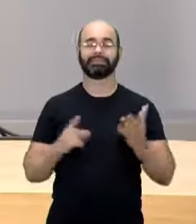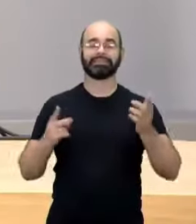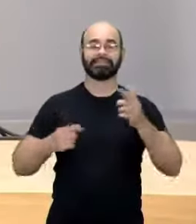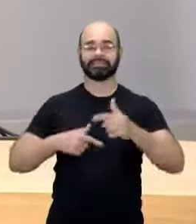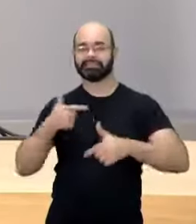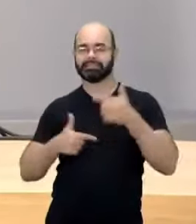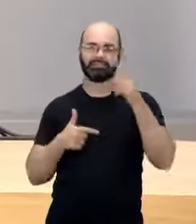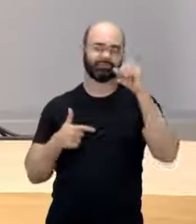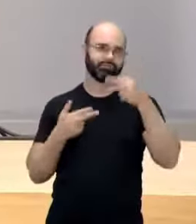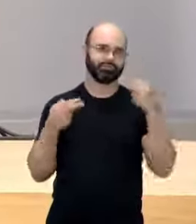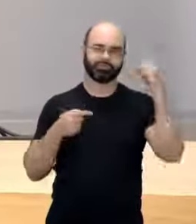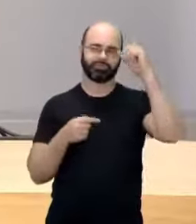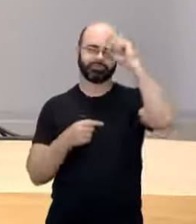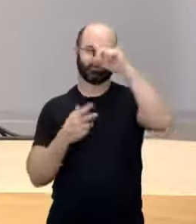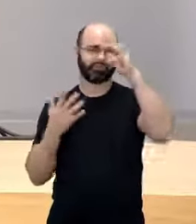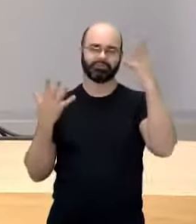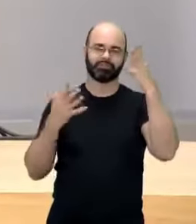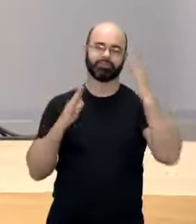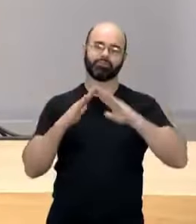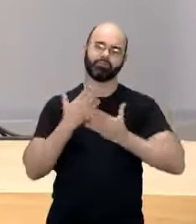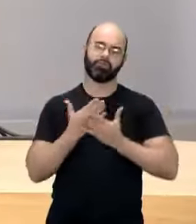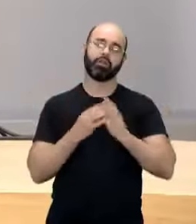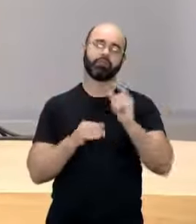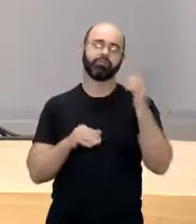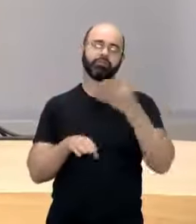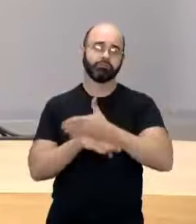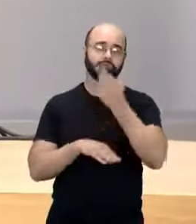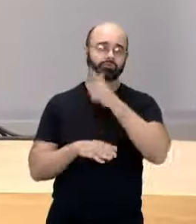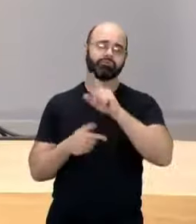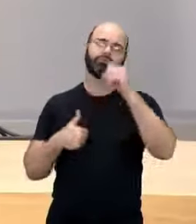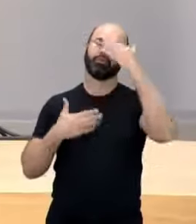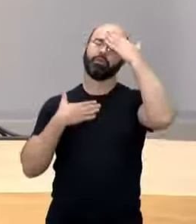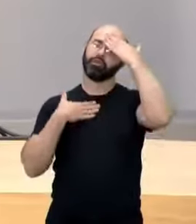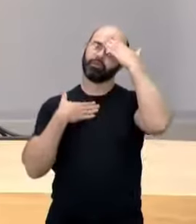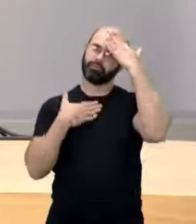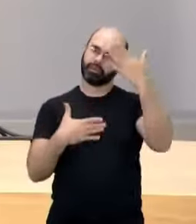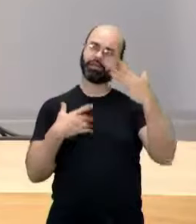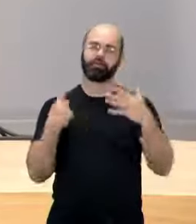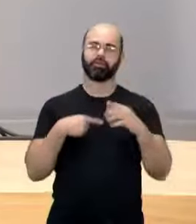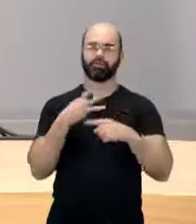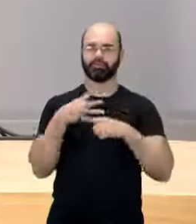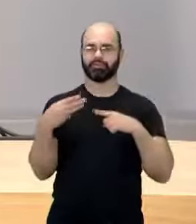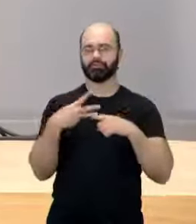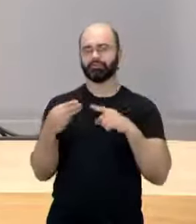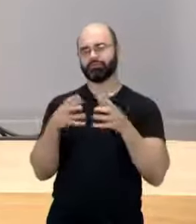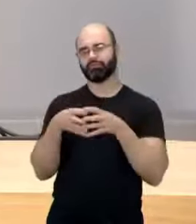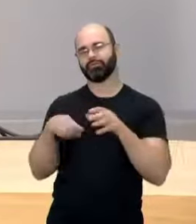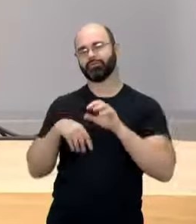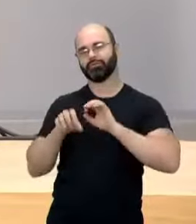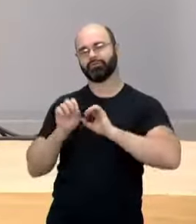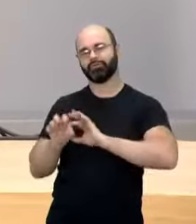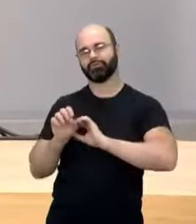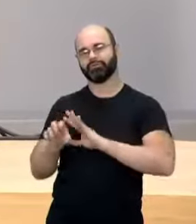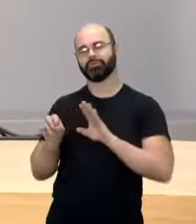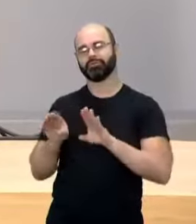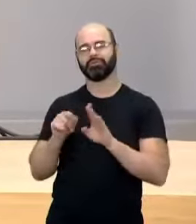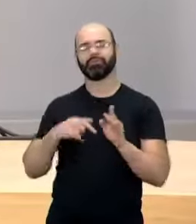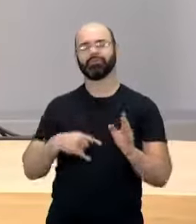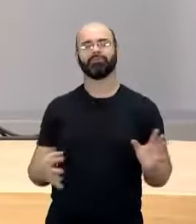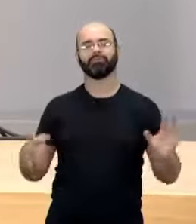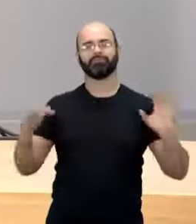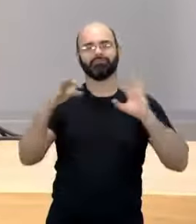atribulações que a escola está vivenciando, a nossa gratidão enquanto formadores da EFAP, juntamente com esses